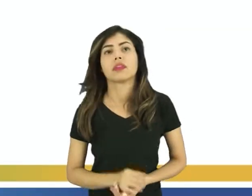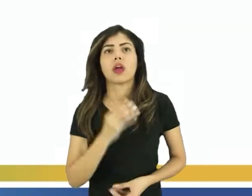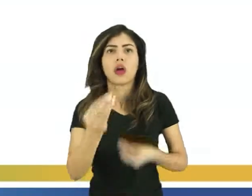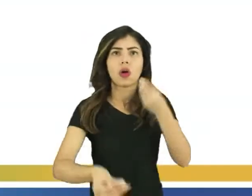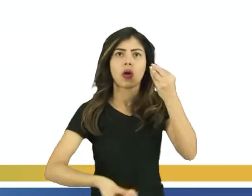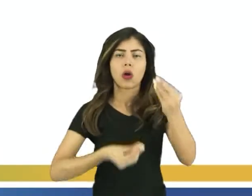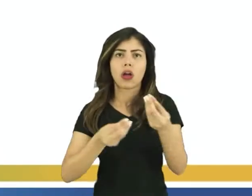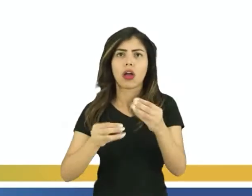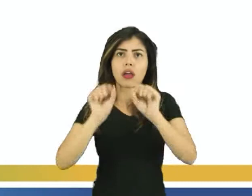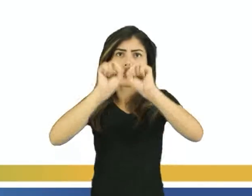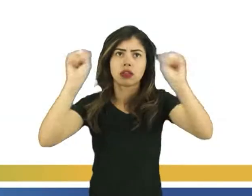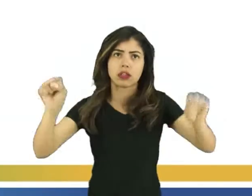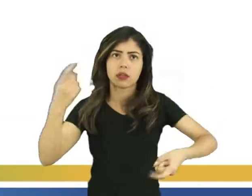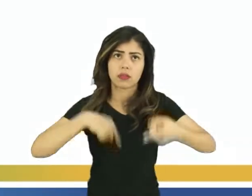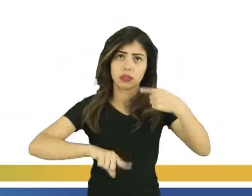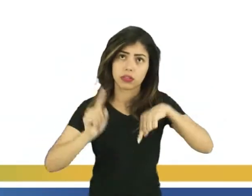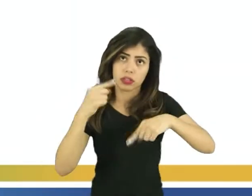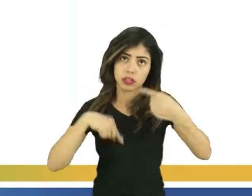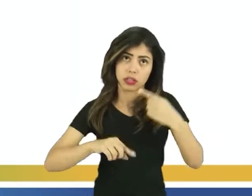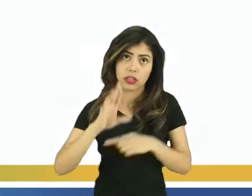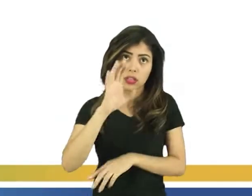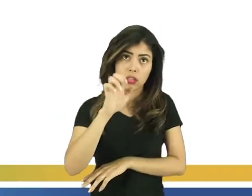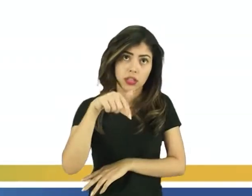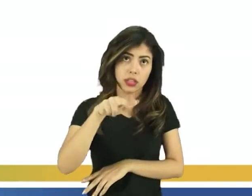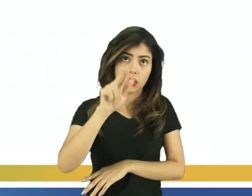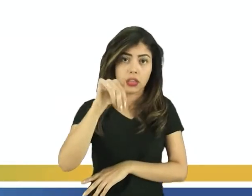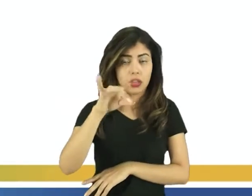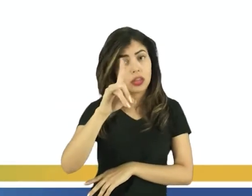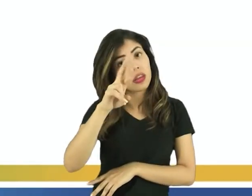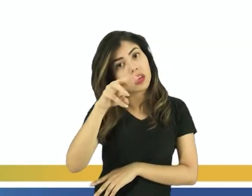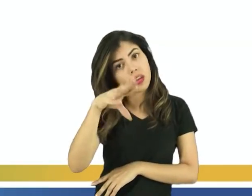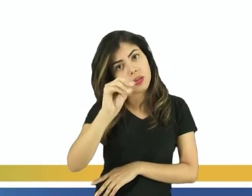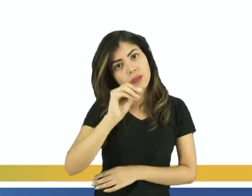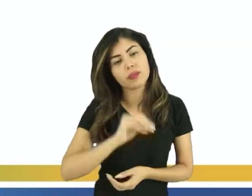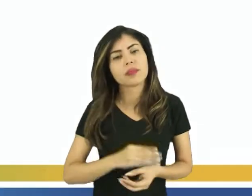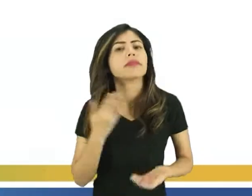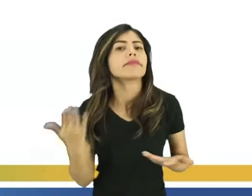como funciona o sistema circulatório dos equinodermos? E aí?